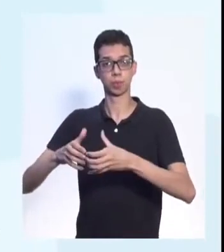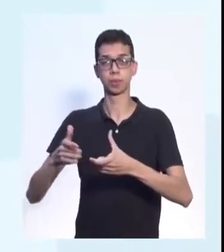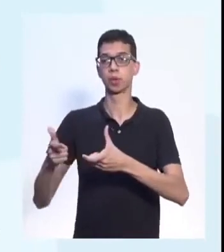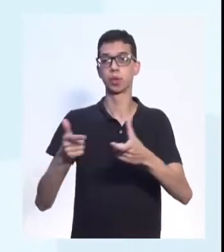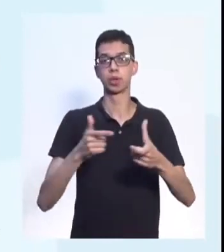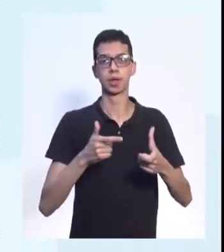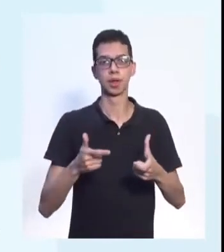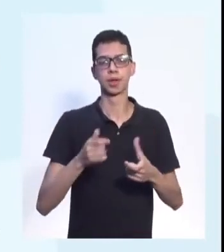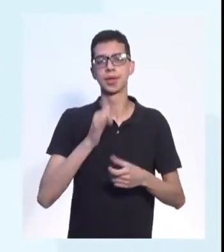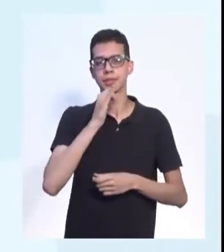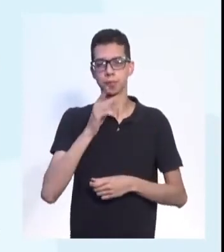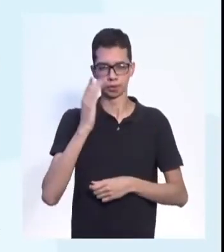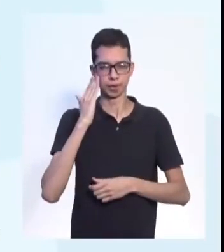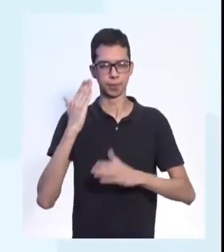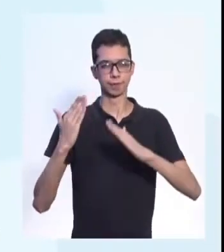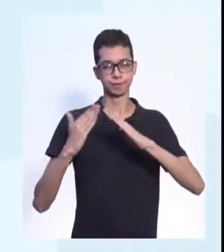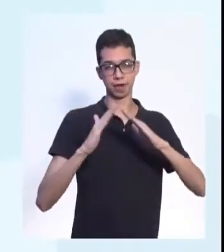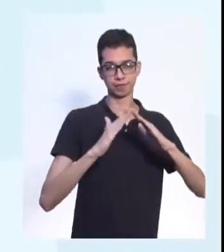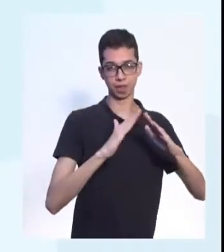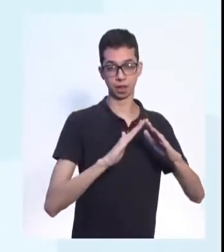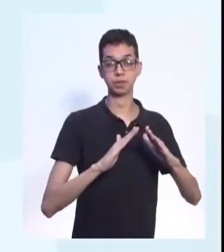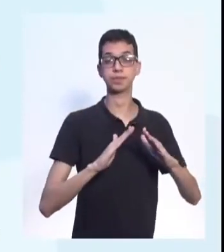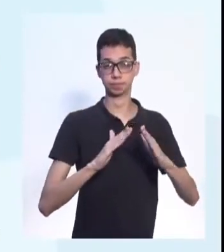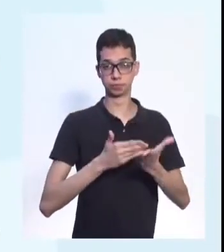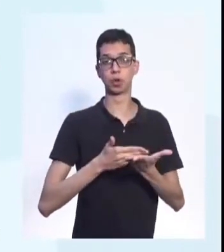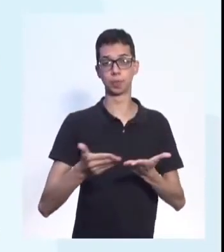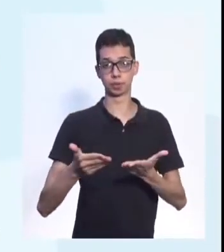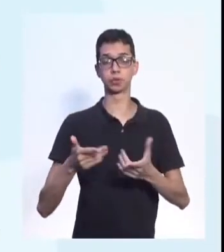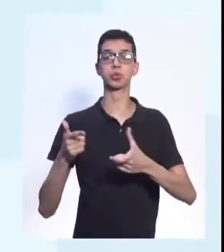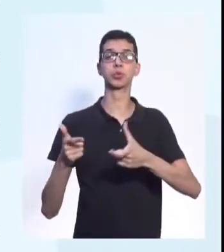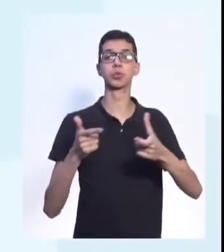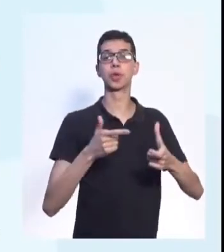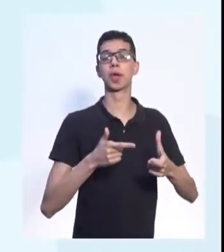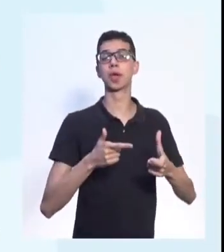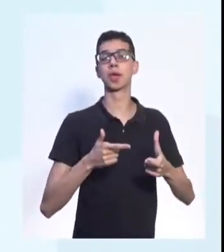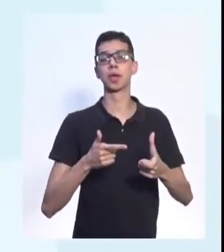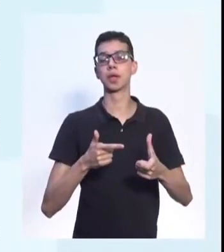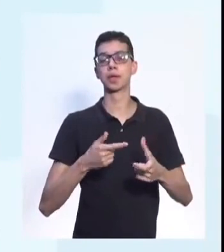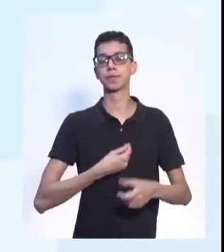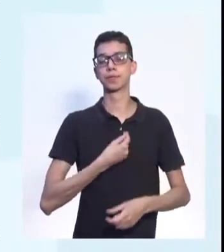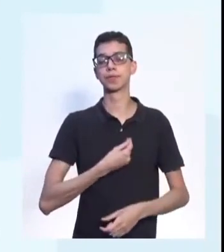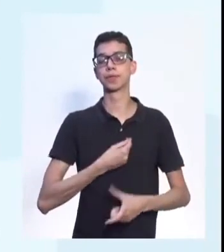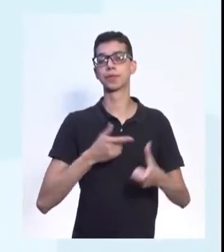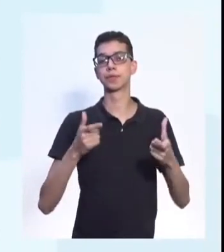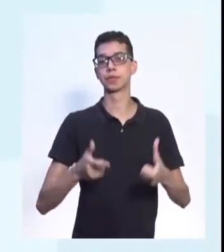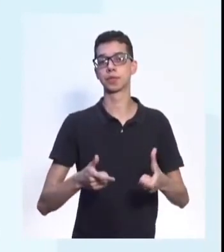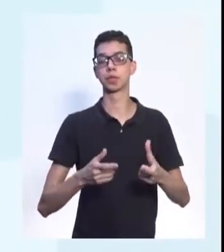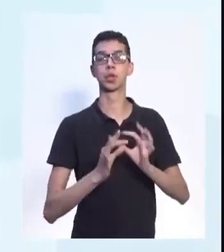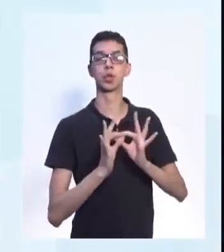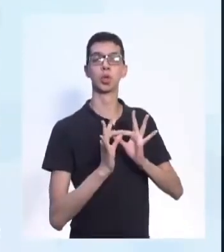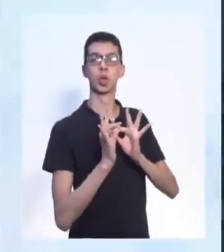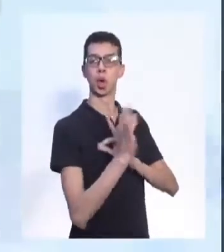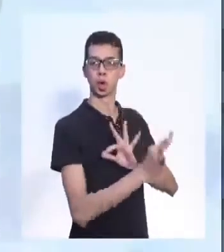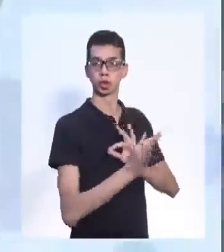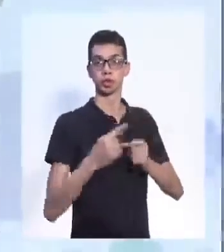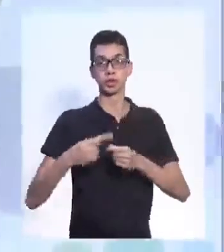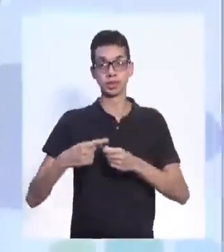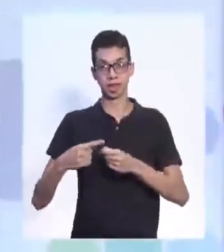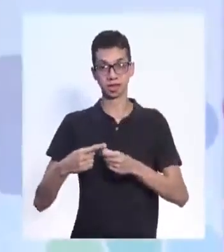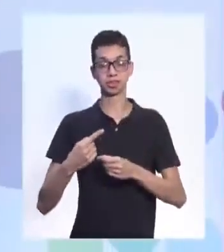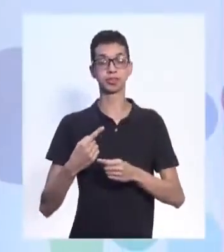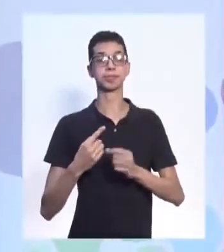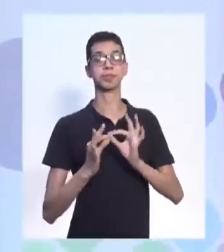exemplo, favela veio justamente disso, que eles começaram a habitar as partes mais distantes da cidade, tudo